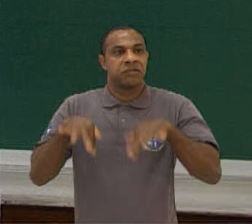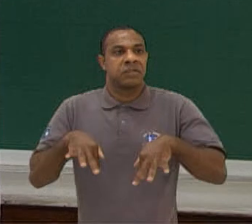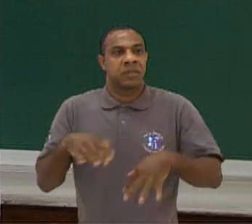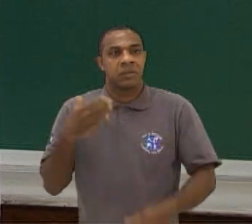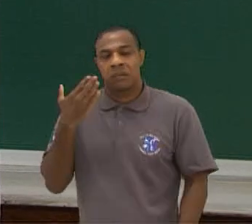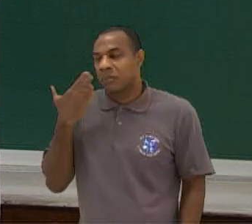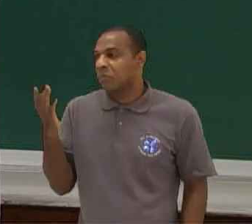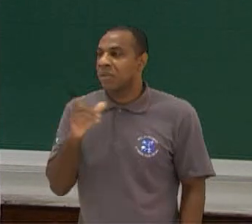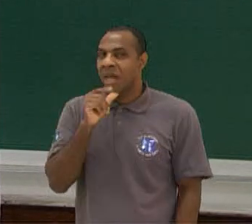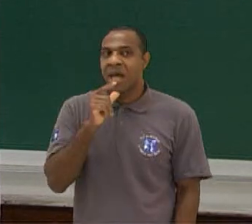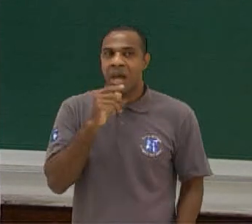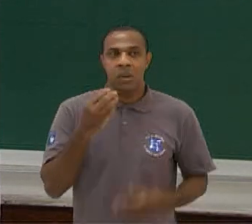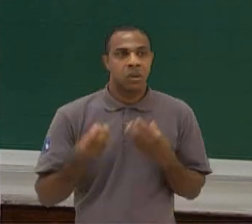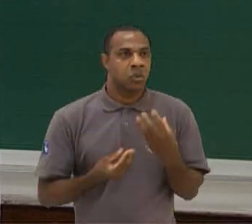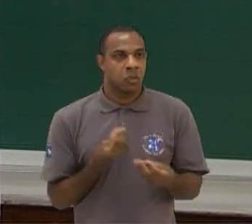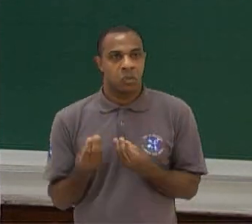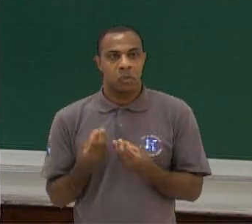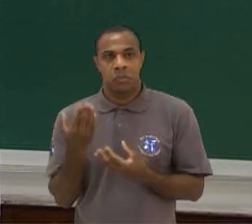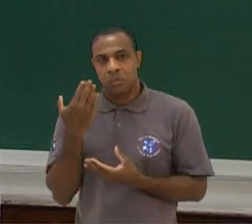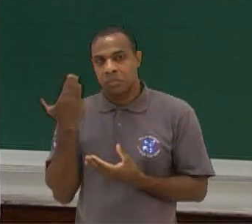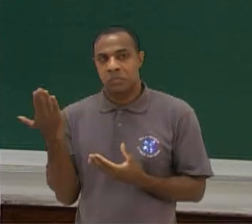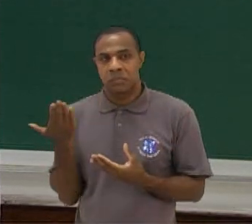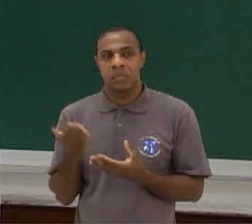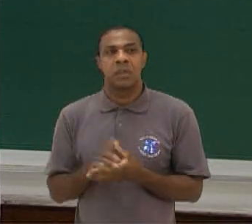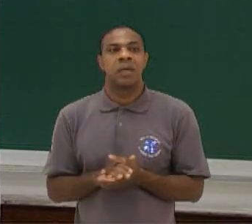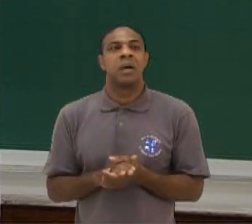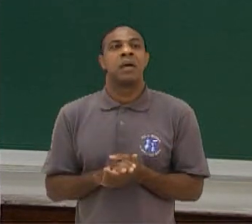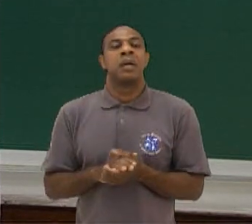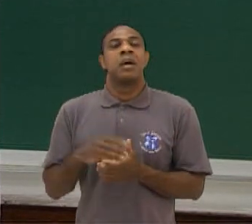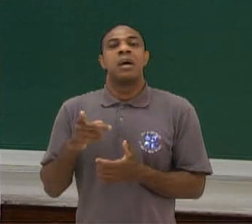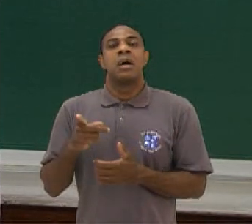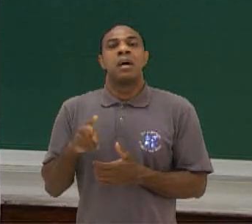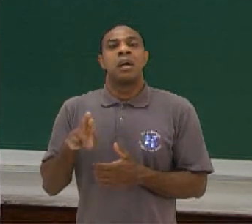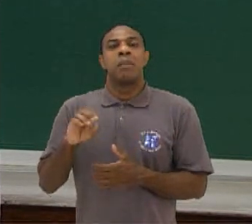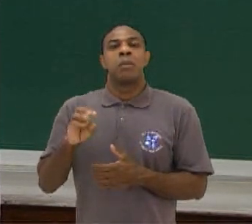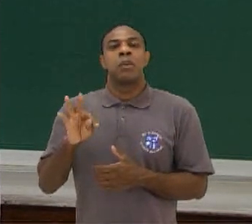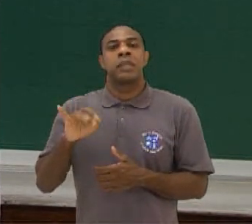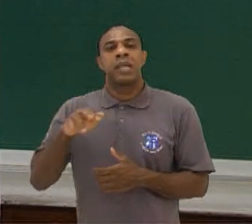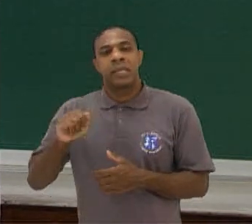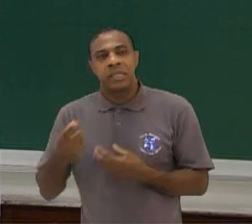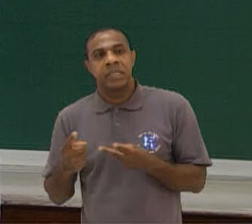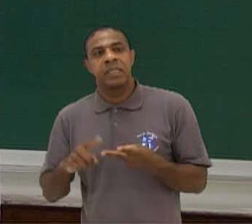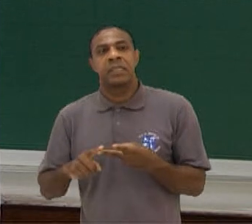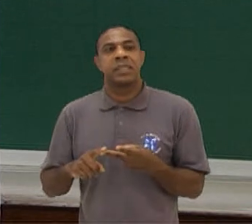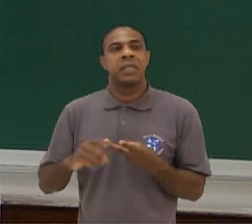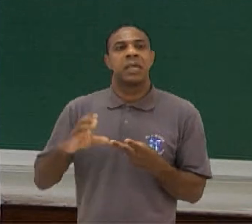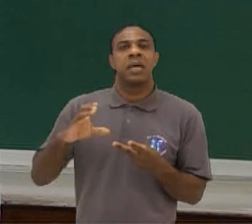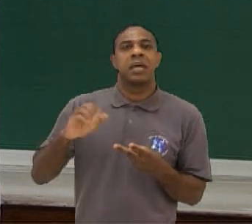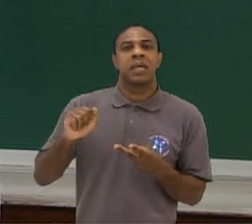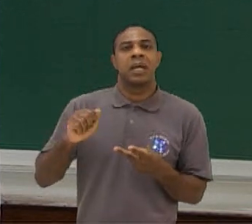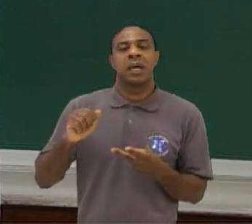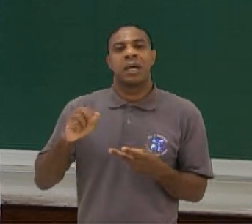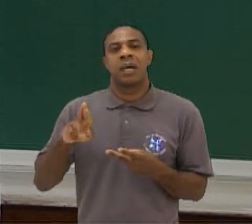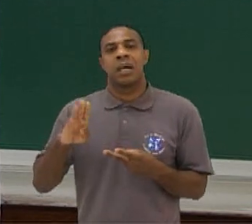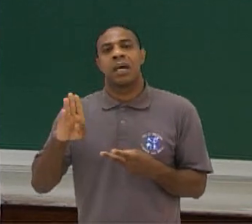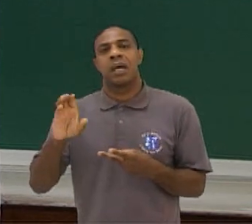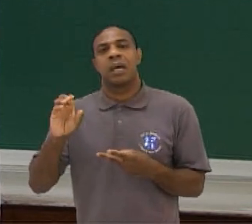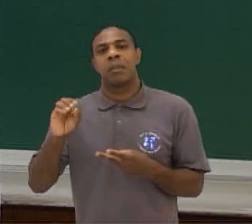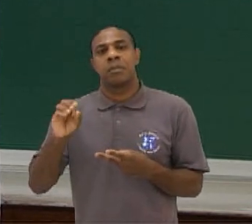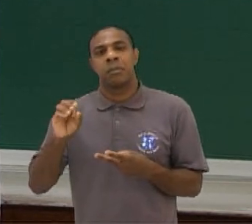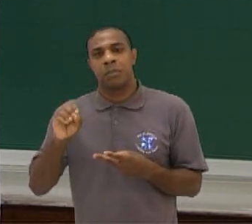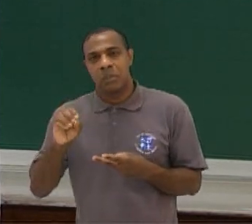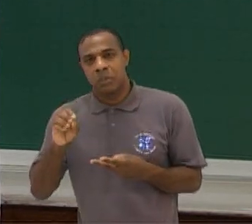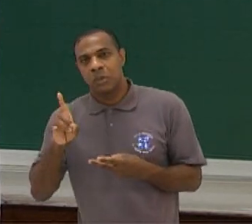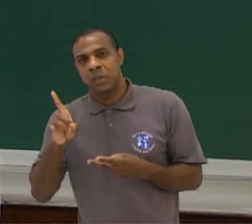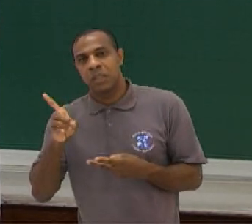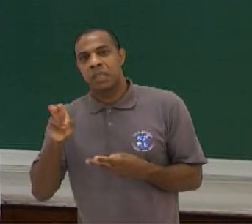parte da água, ou seja, tudo, as proteínas, carboidratos, todos estão degradados, e agora eles vão ser absorvidos no intestino delgado,